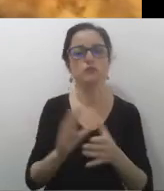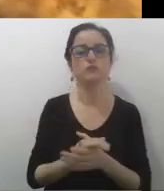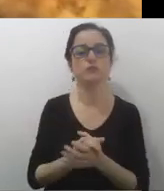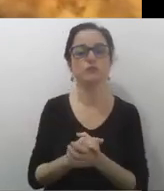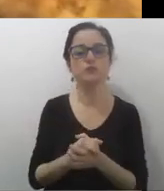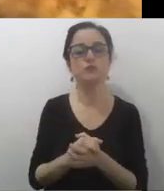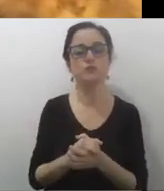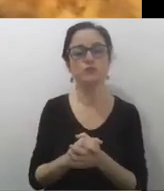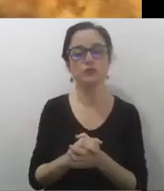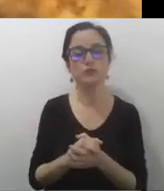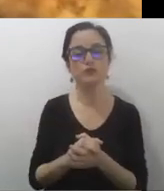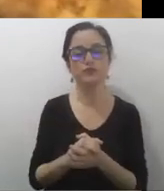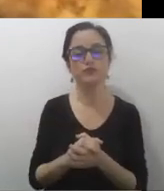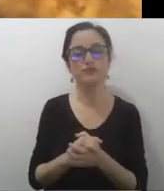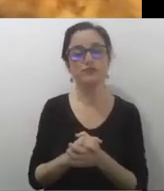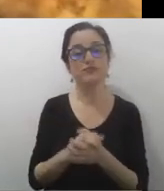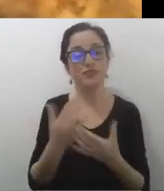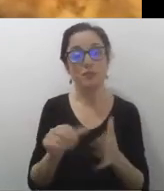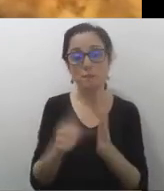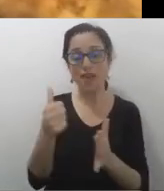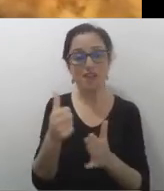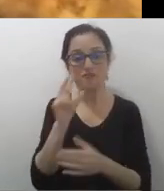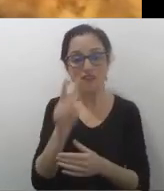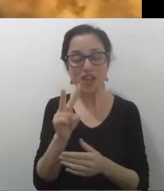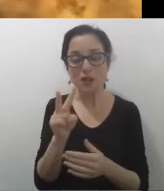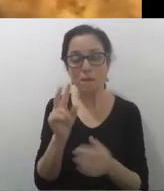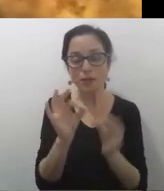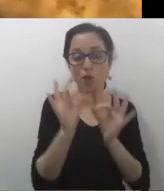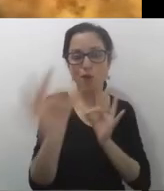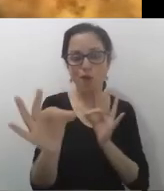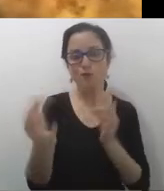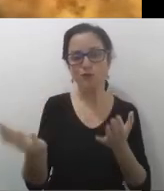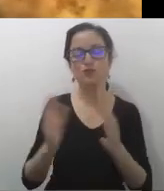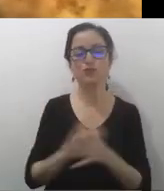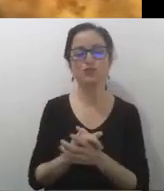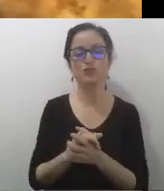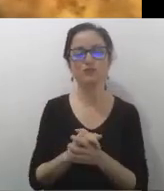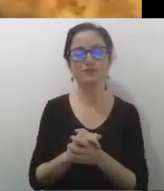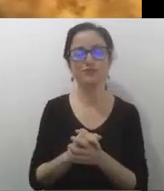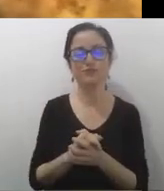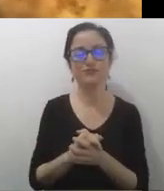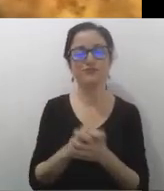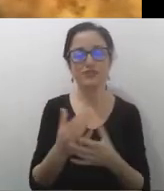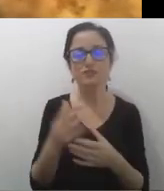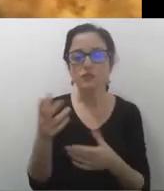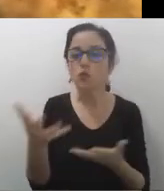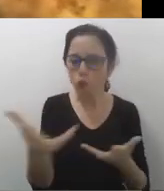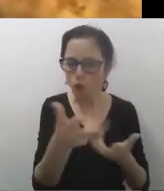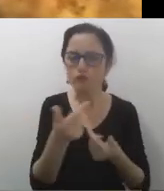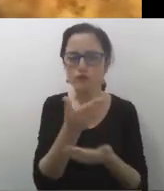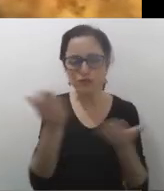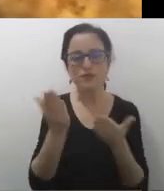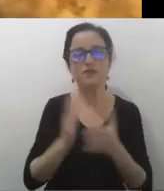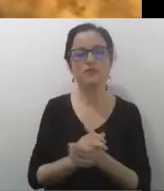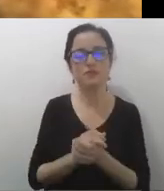essas produções que à primeira vista podem ser distantes. Então,